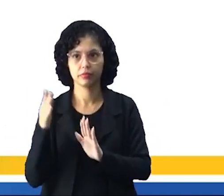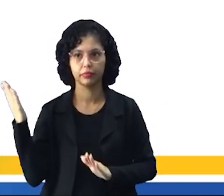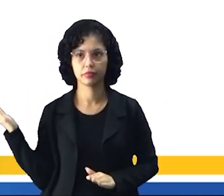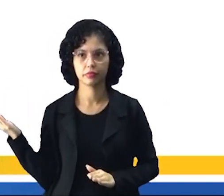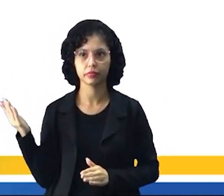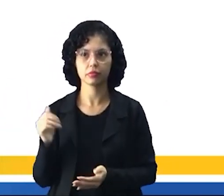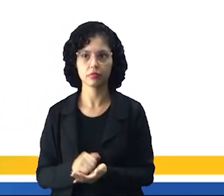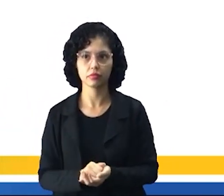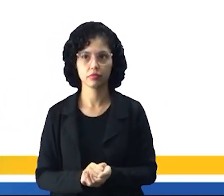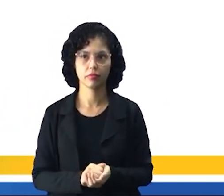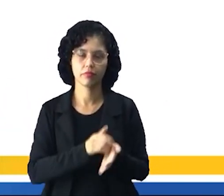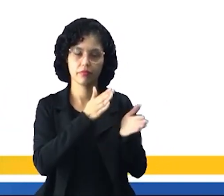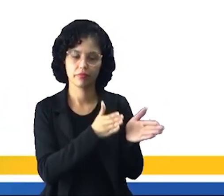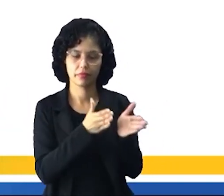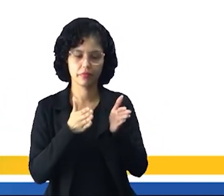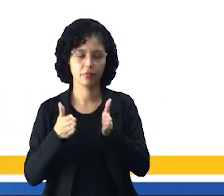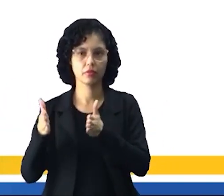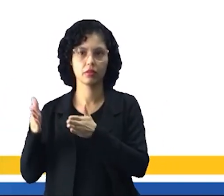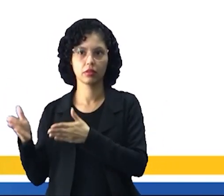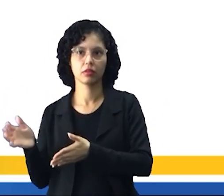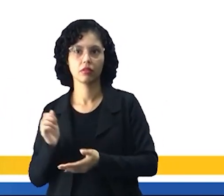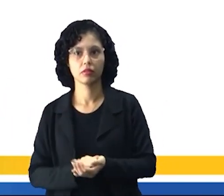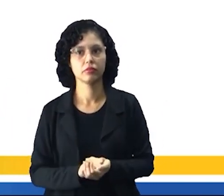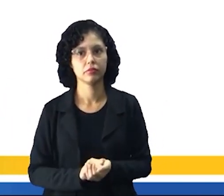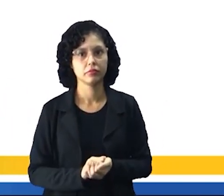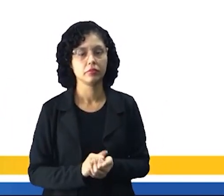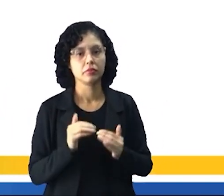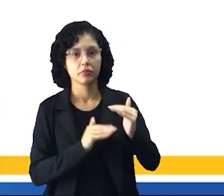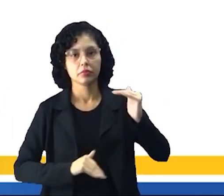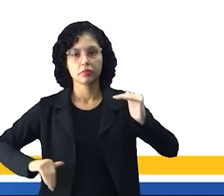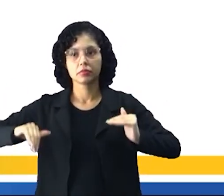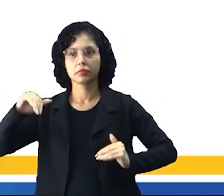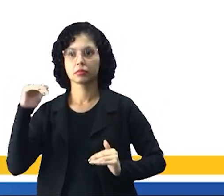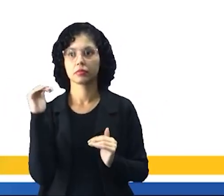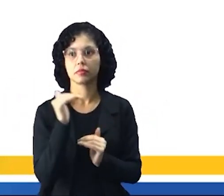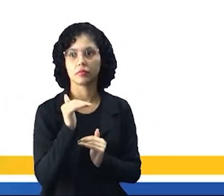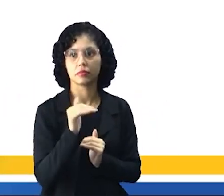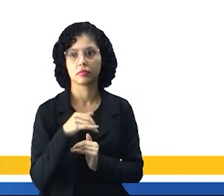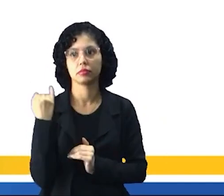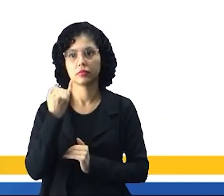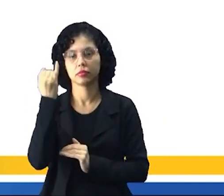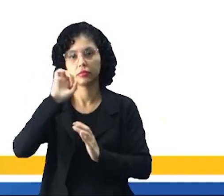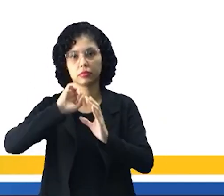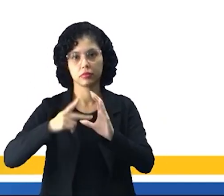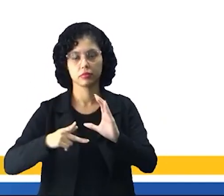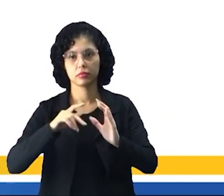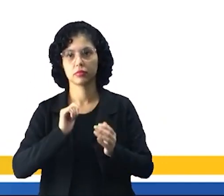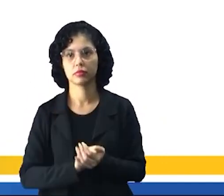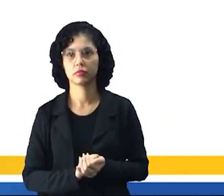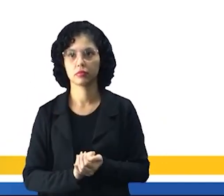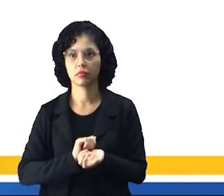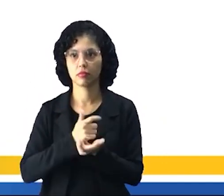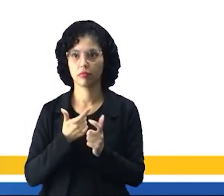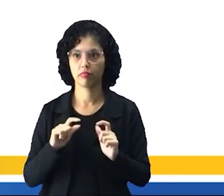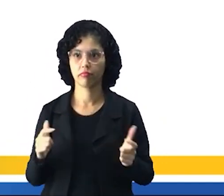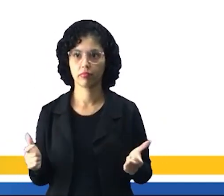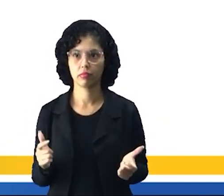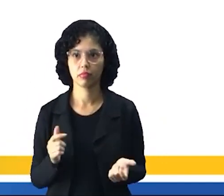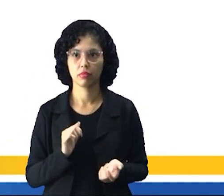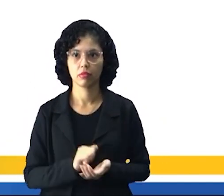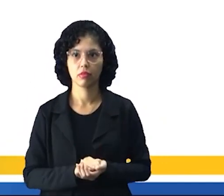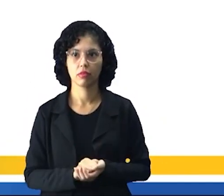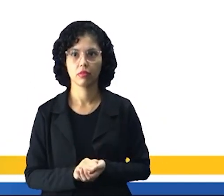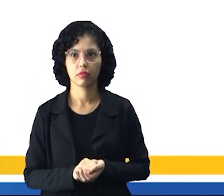foi adquirindo ao longo do tempo. E superior aí, eu quero deixar a principal característica, olha o aumento da